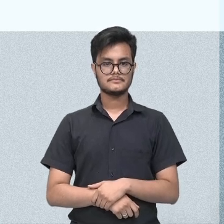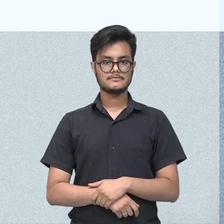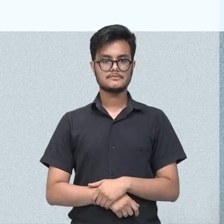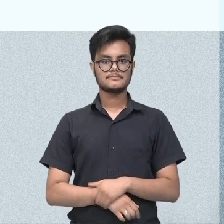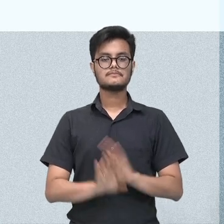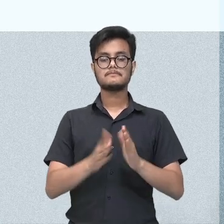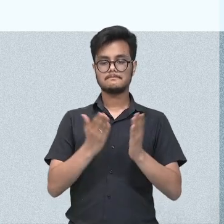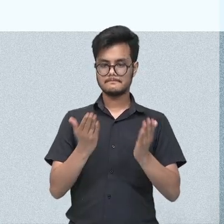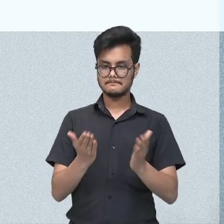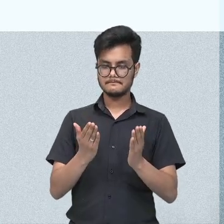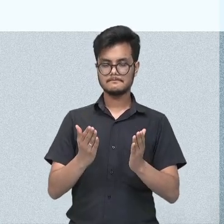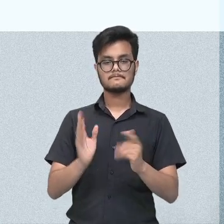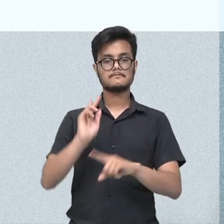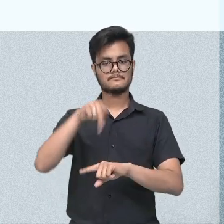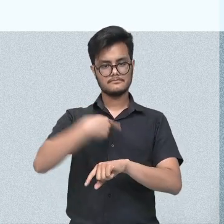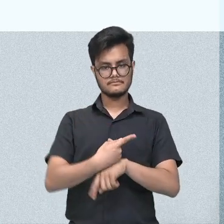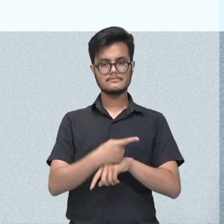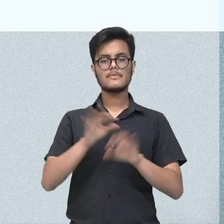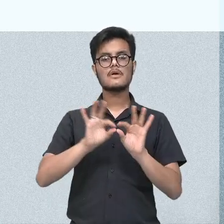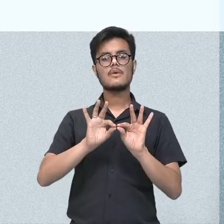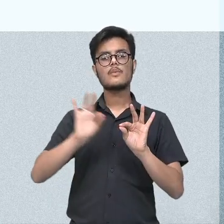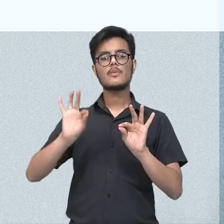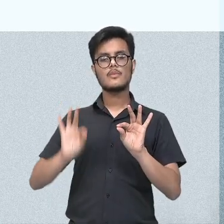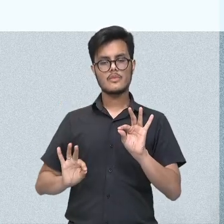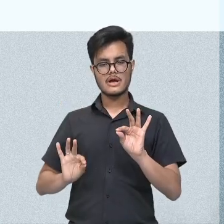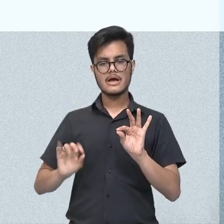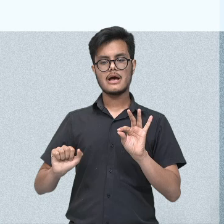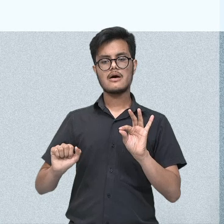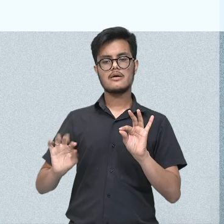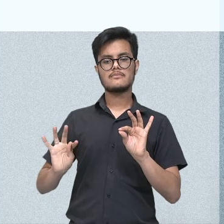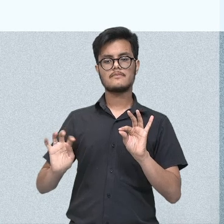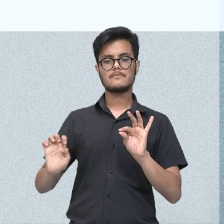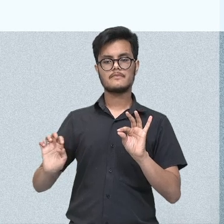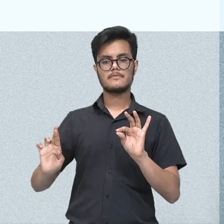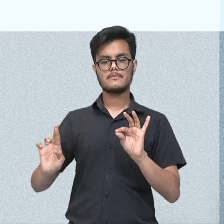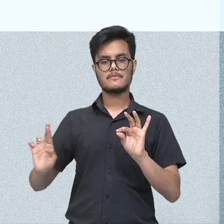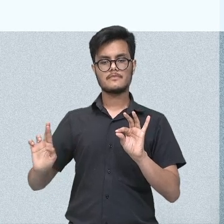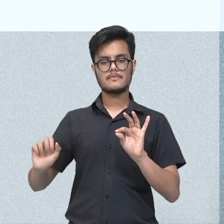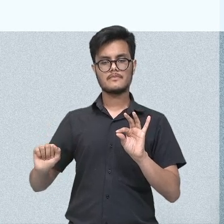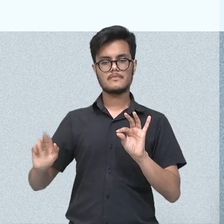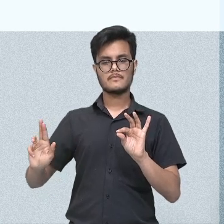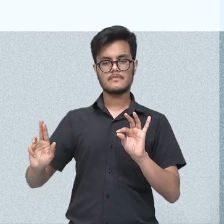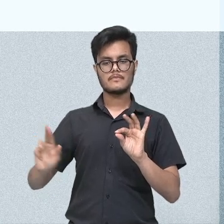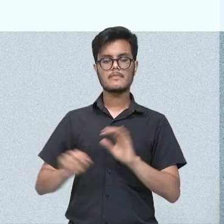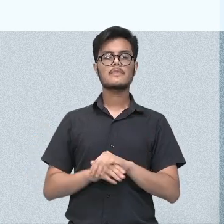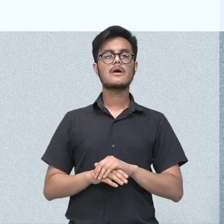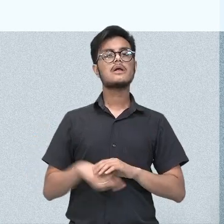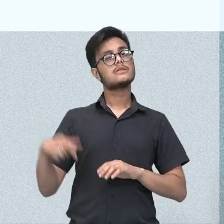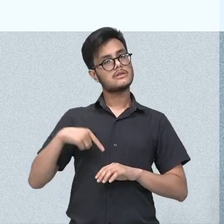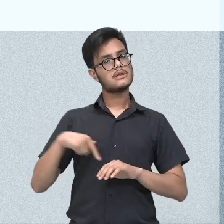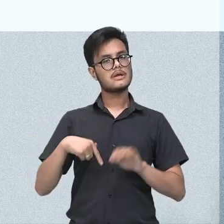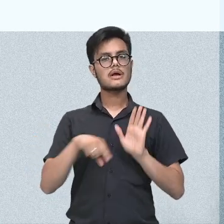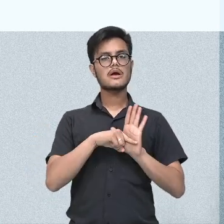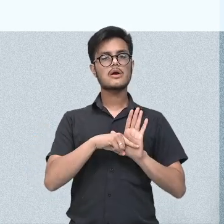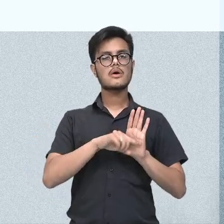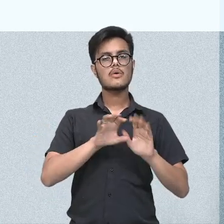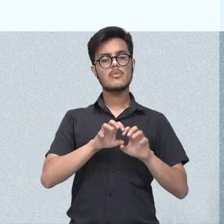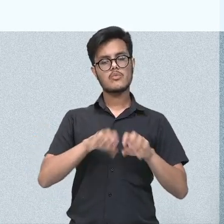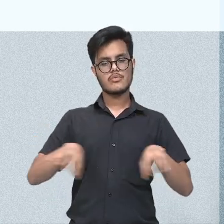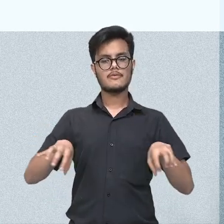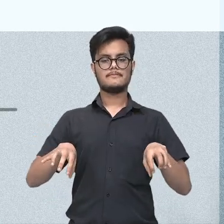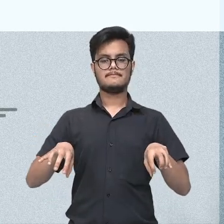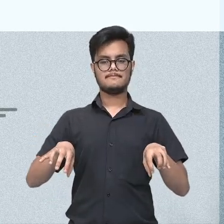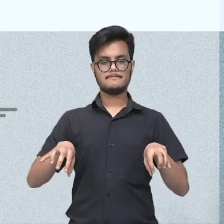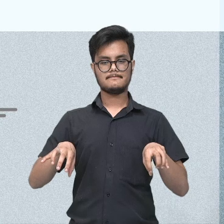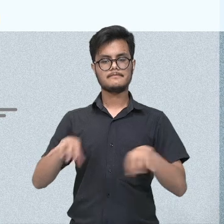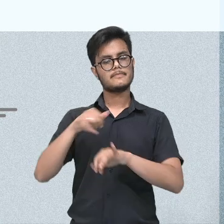depois que eu vou aterrar, você vai aterrar, você tem primeiro a separação de cargas,